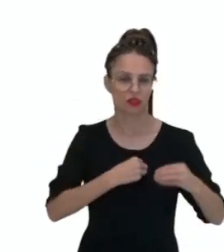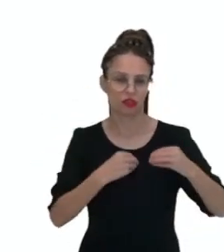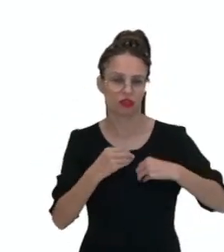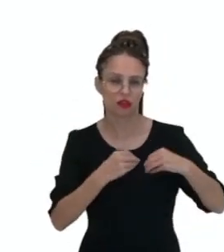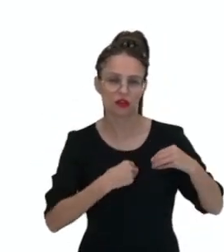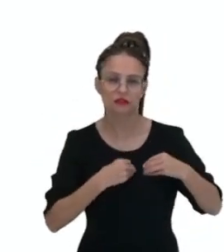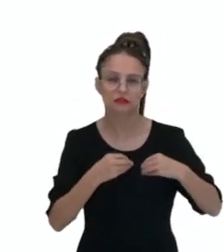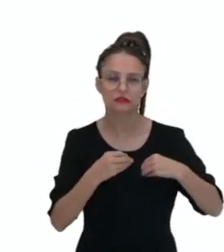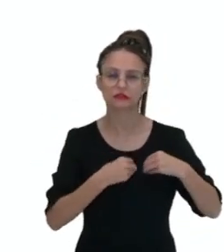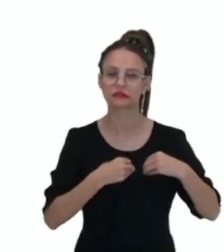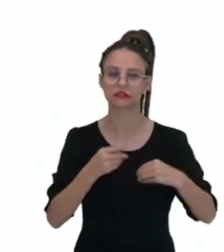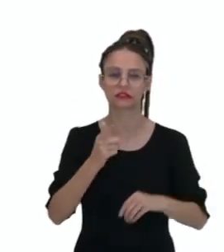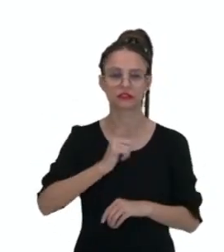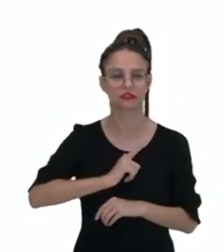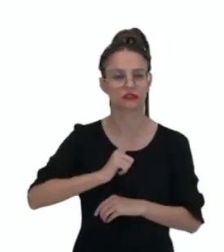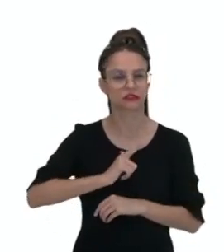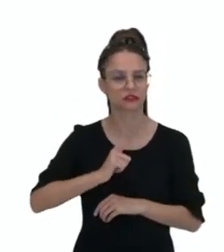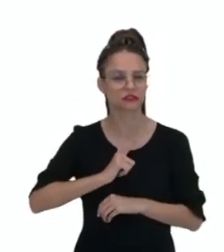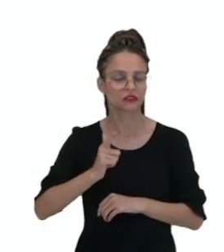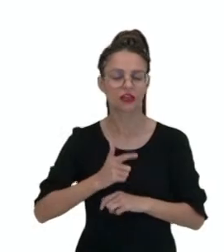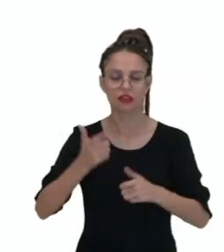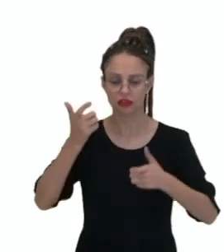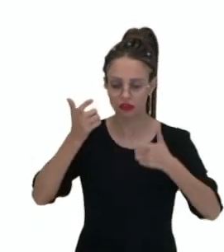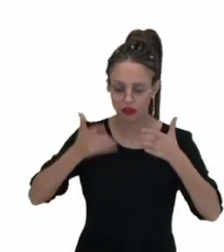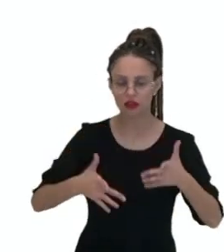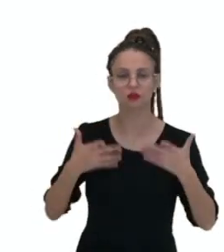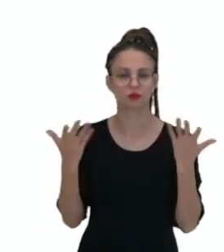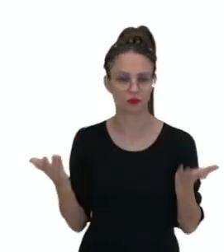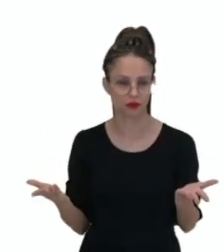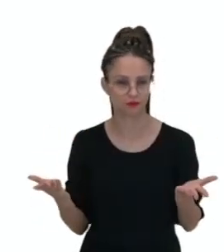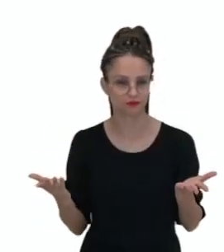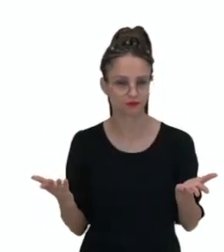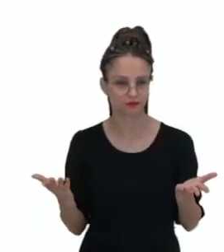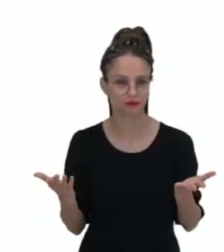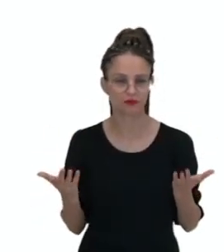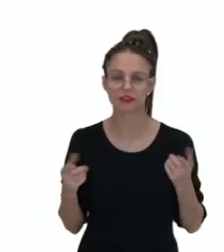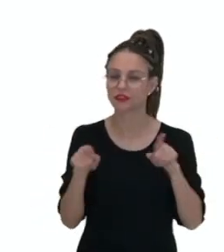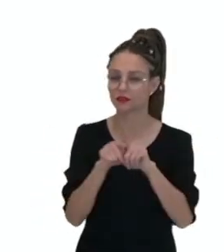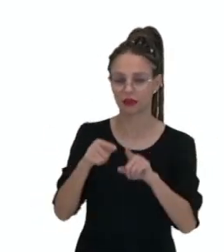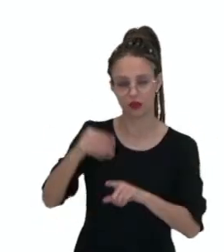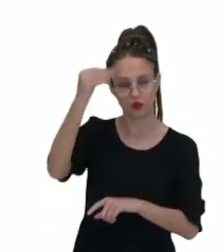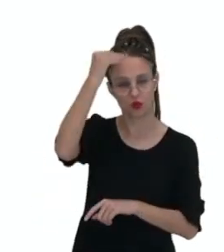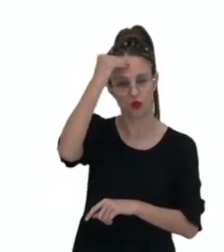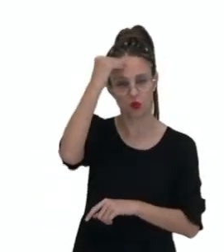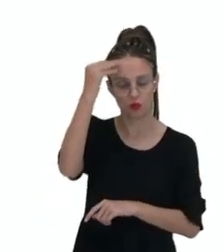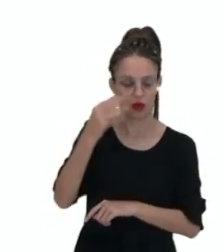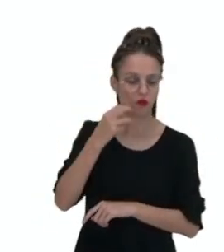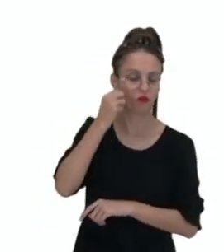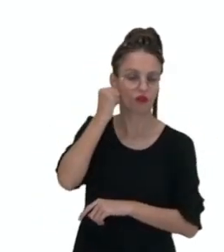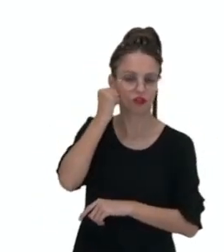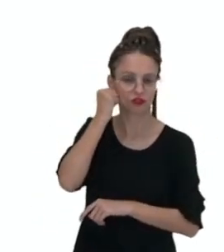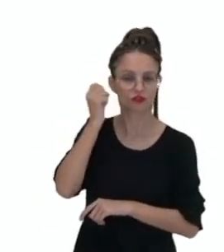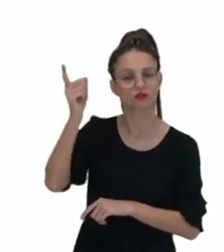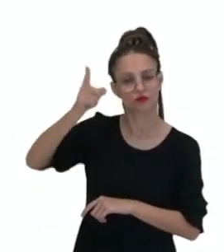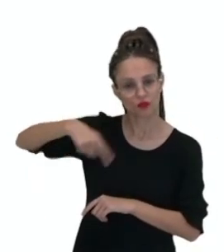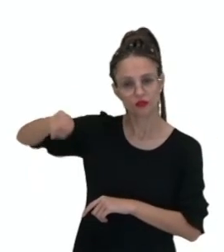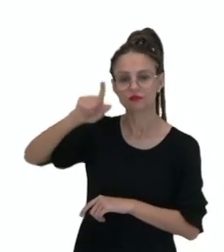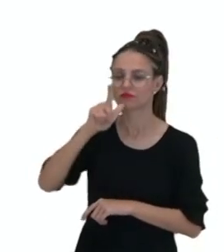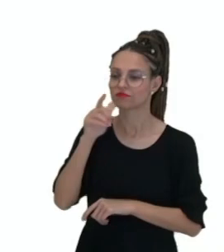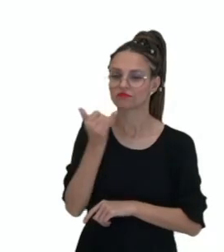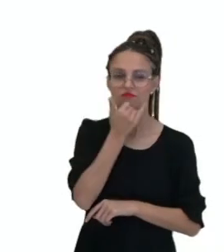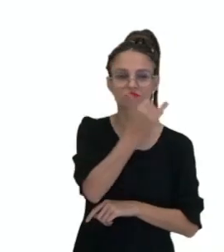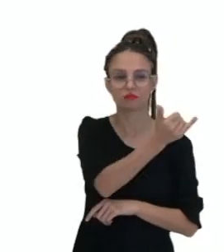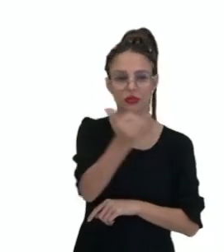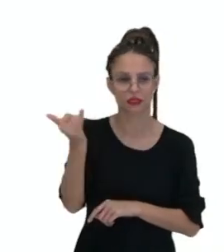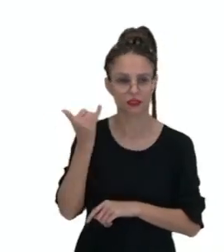a abrandar-vos sobeja um só gemido. Que a mesma culpa que vos há ofendido, vos tem para o perdão